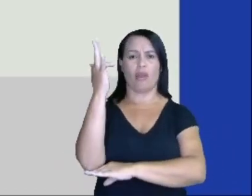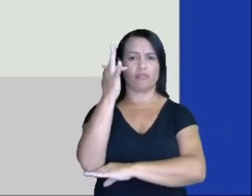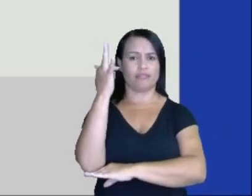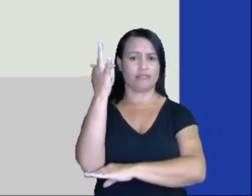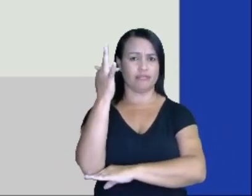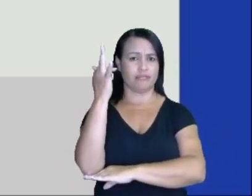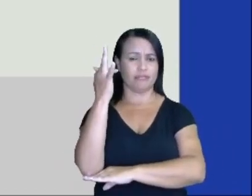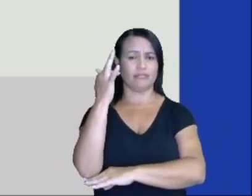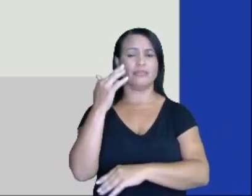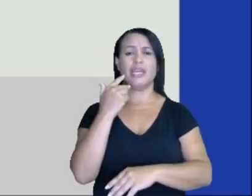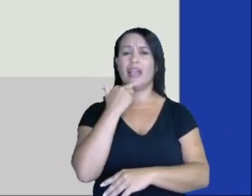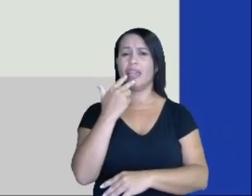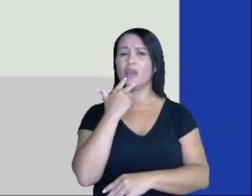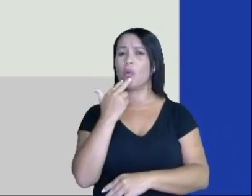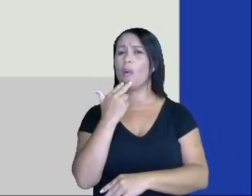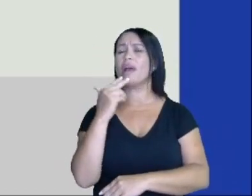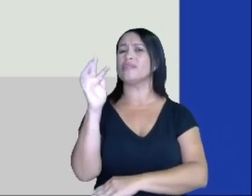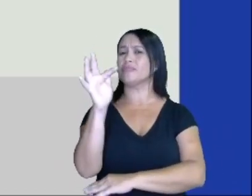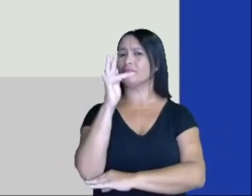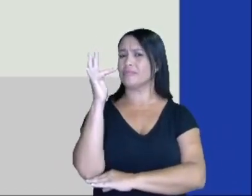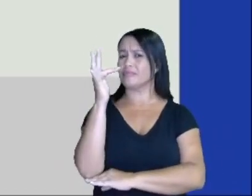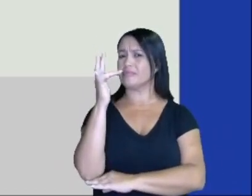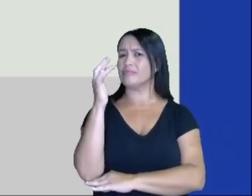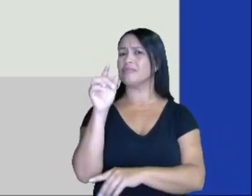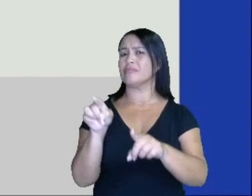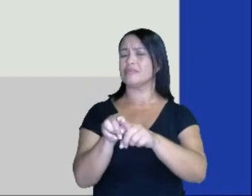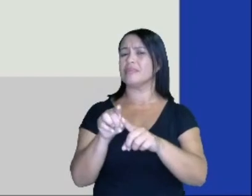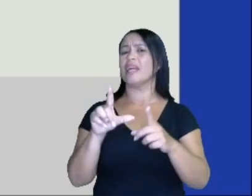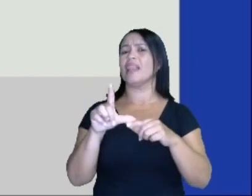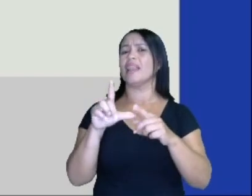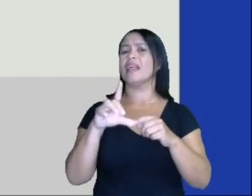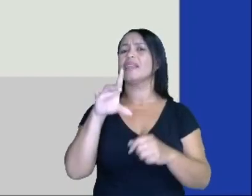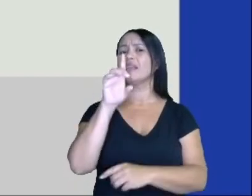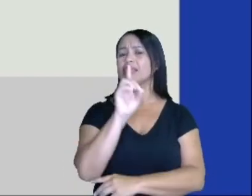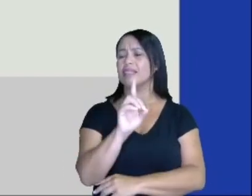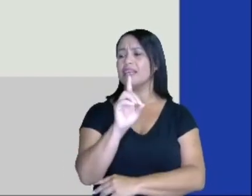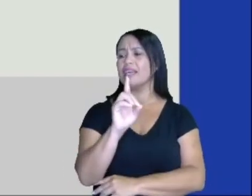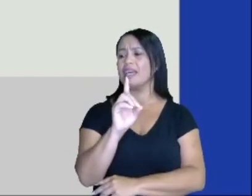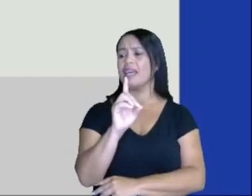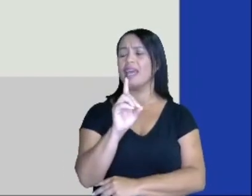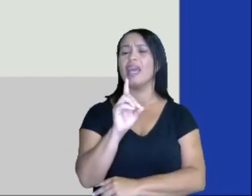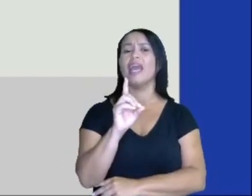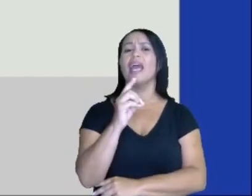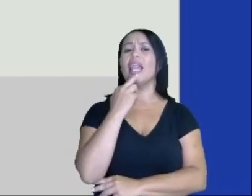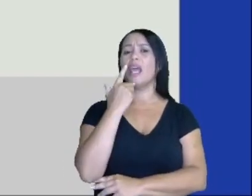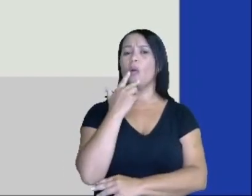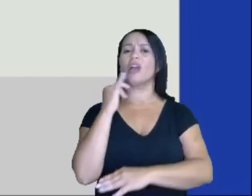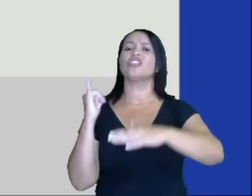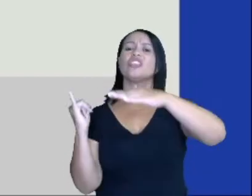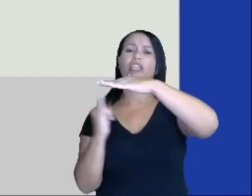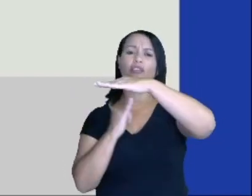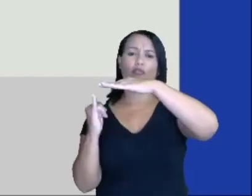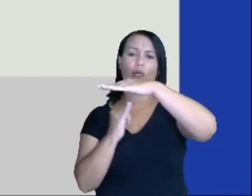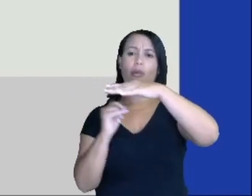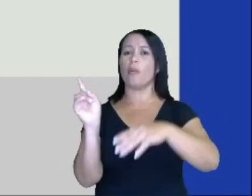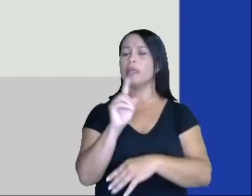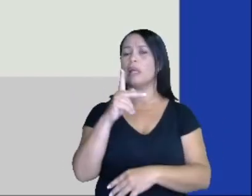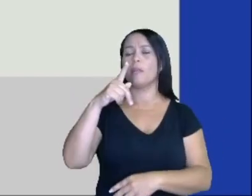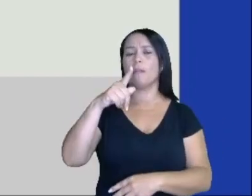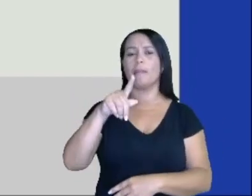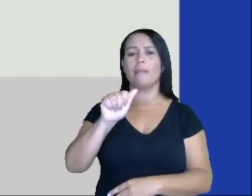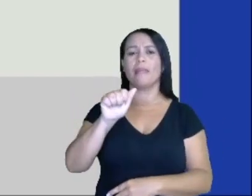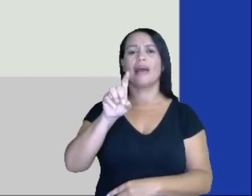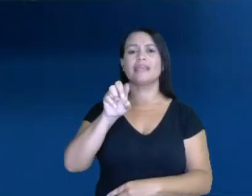Não. Linguagem norma culta? Também não. E letra D. Linguagem informal ou não padrão? Então, a